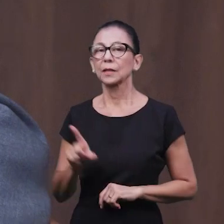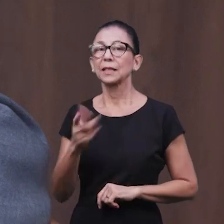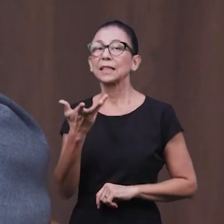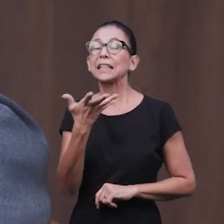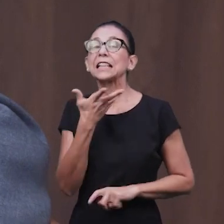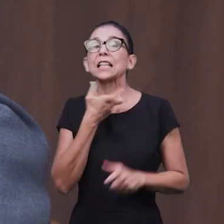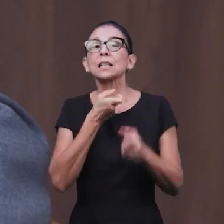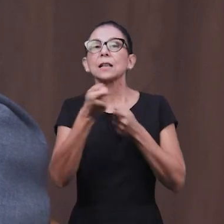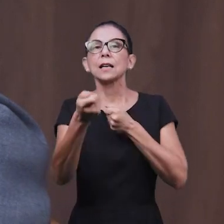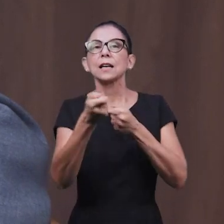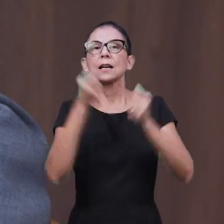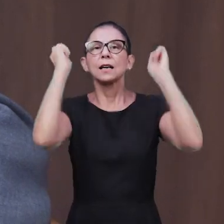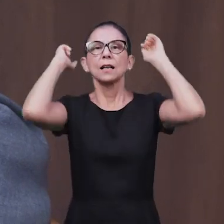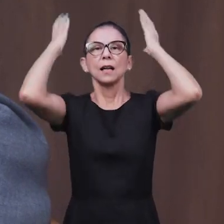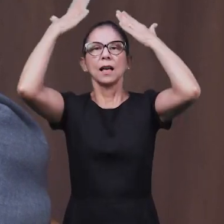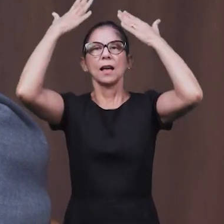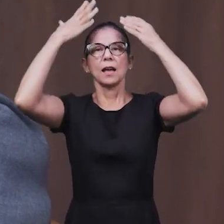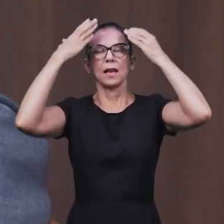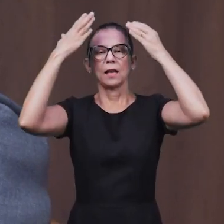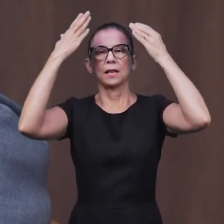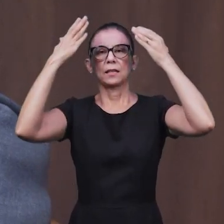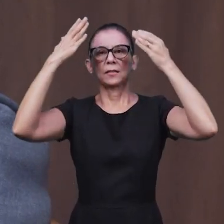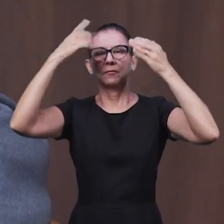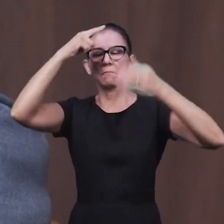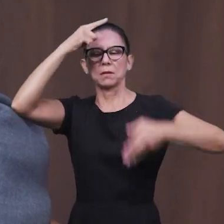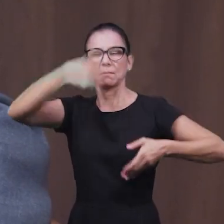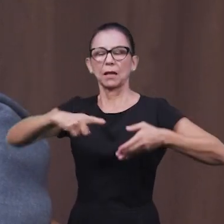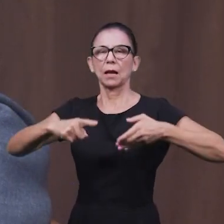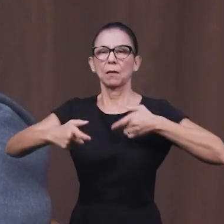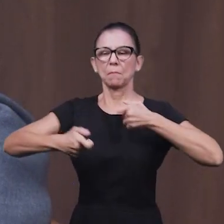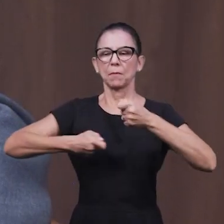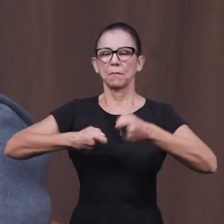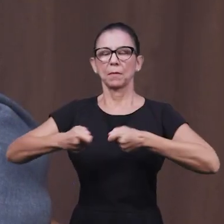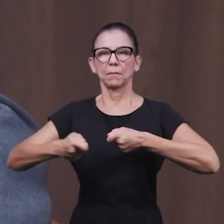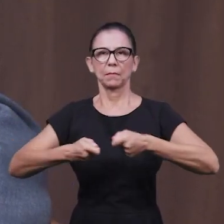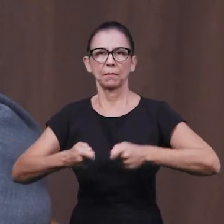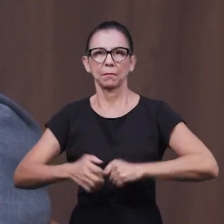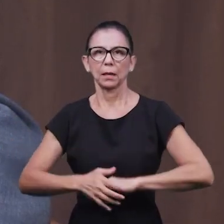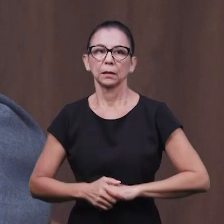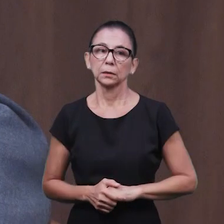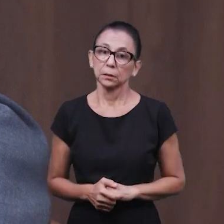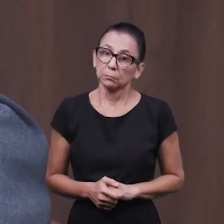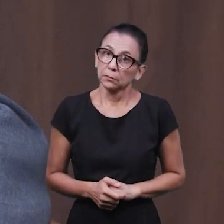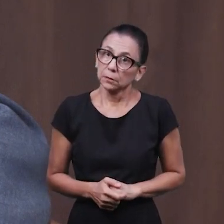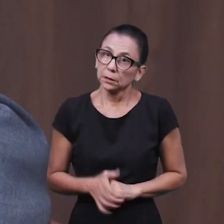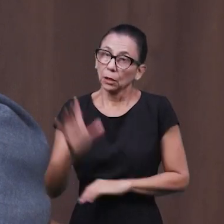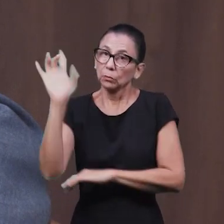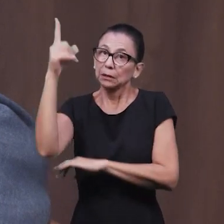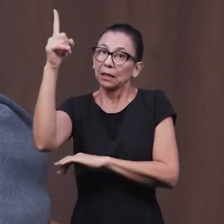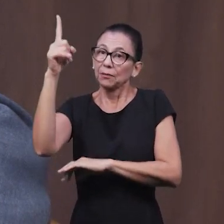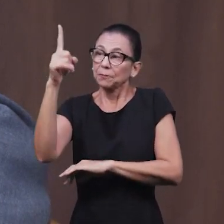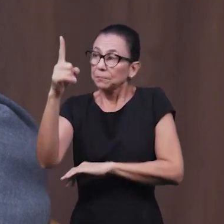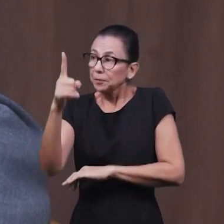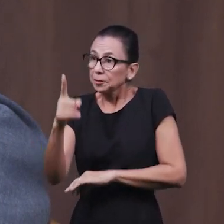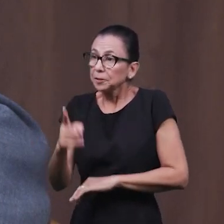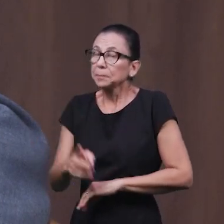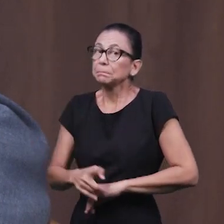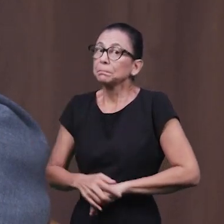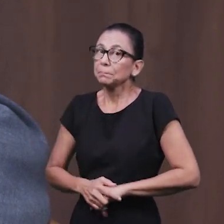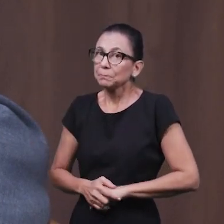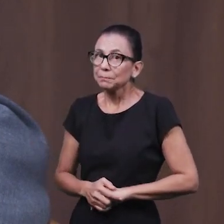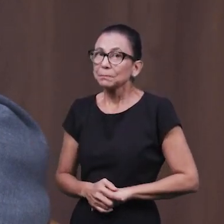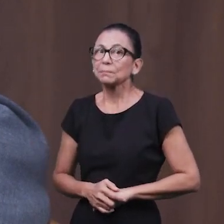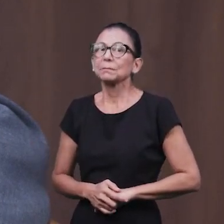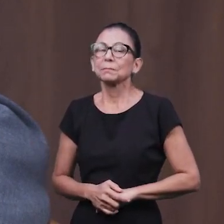o reino. Ele queria ser rei em lugar do pai. Então, essa oposição para Davi foi muito séria, porque ela chegou a ponto de